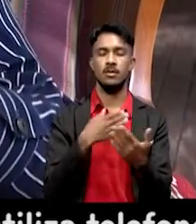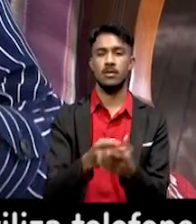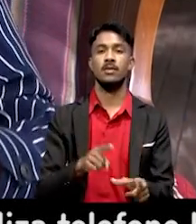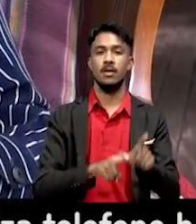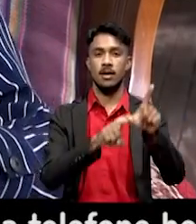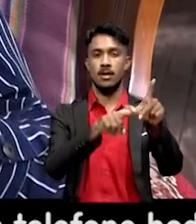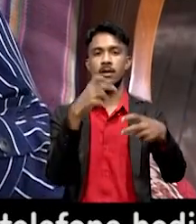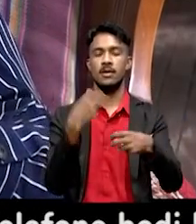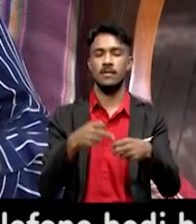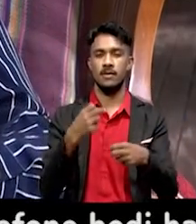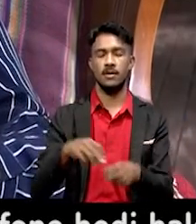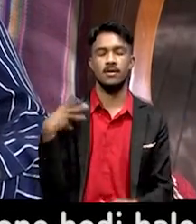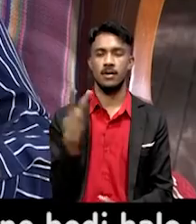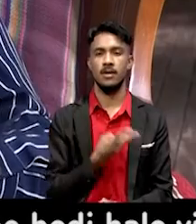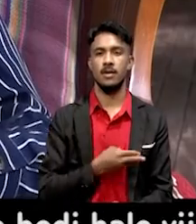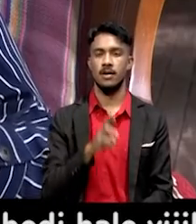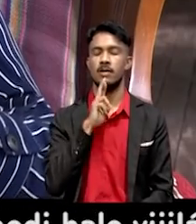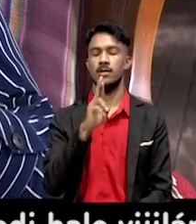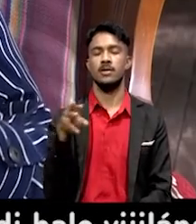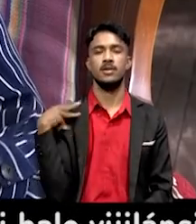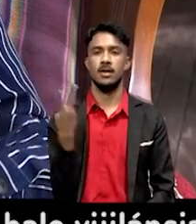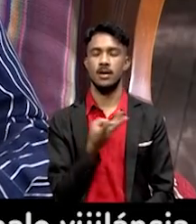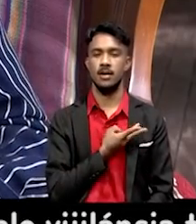na itare realidade tenia